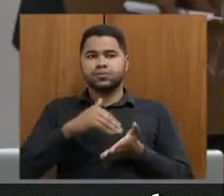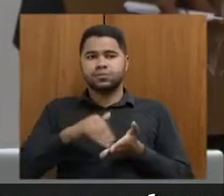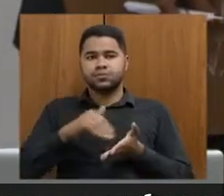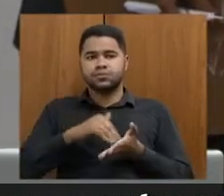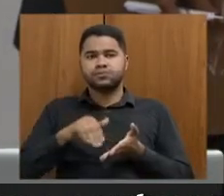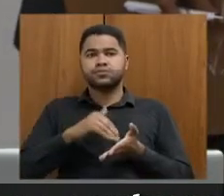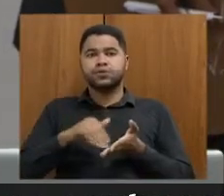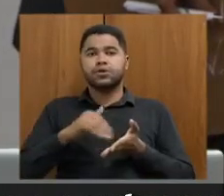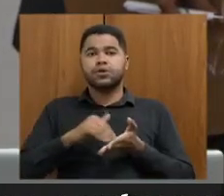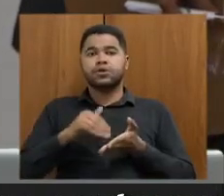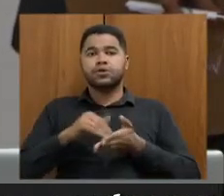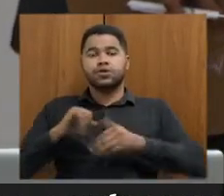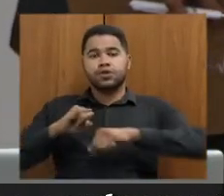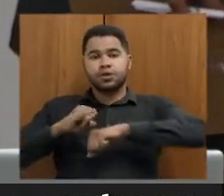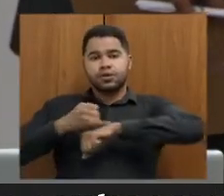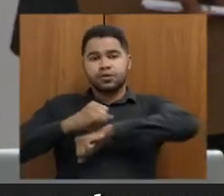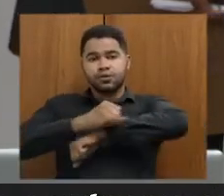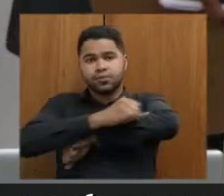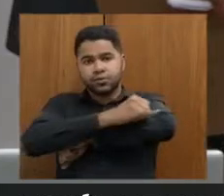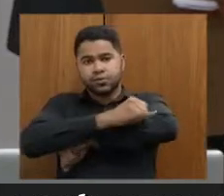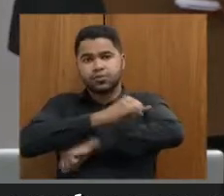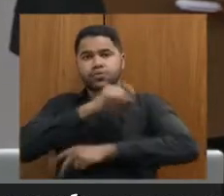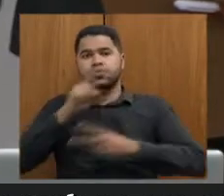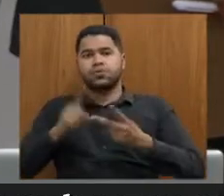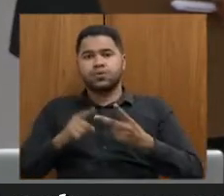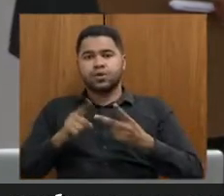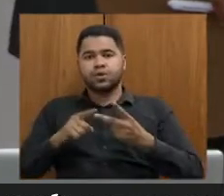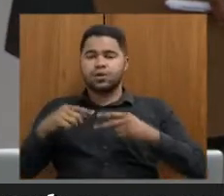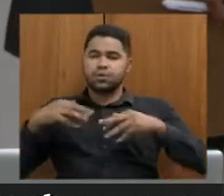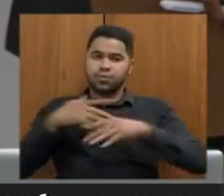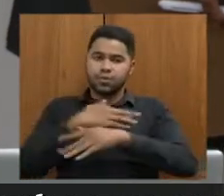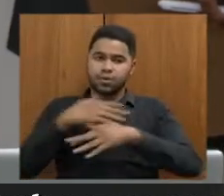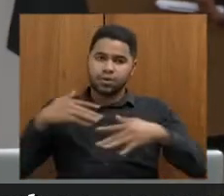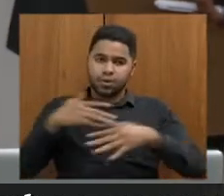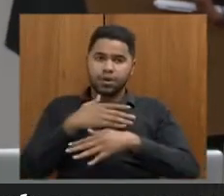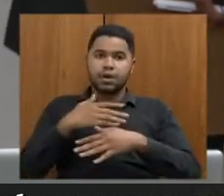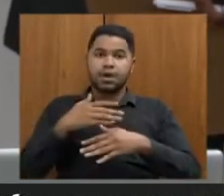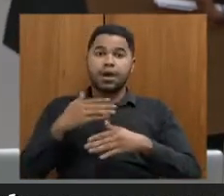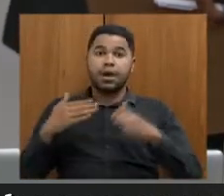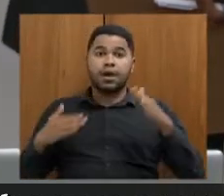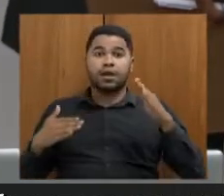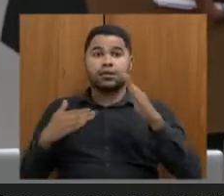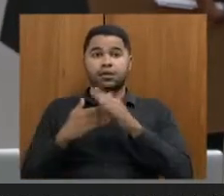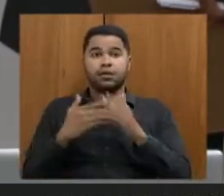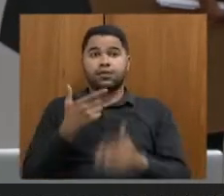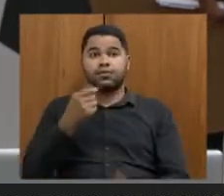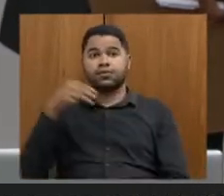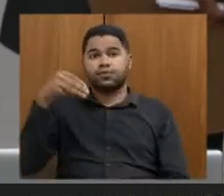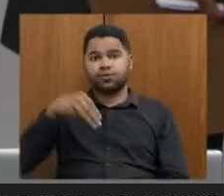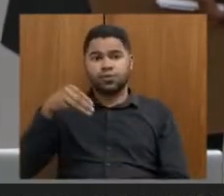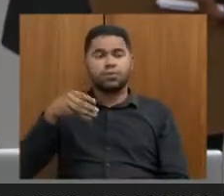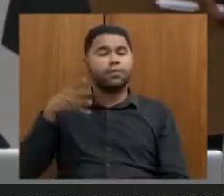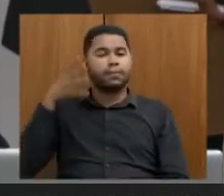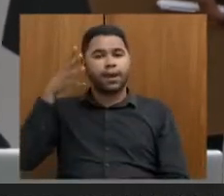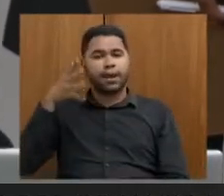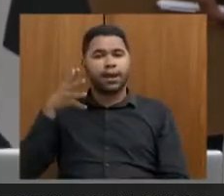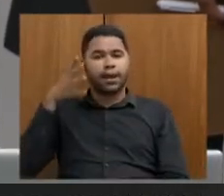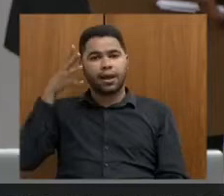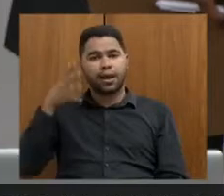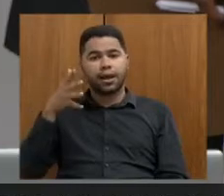infraestrutura e mobilidade seletivo se o Fernando scharlack marcato disporá de até 20 minutos para sua exposição